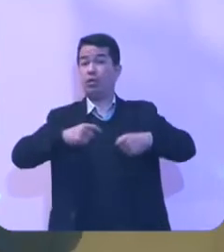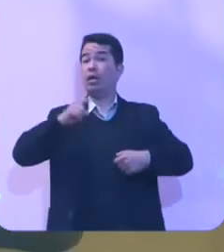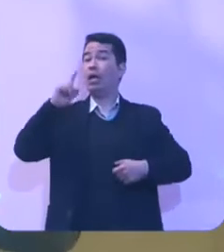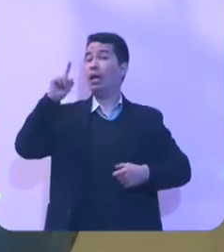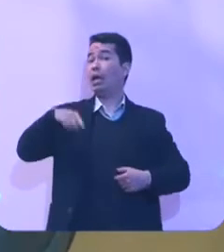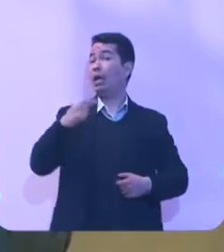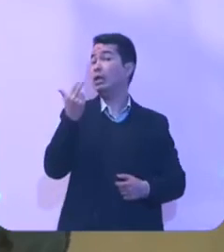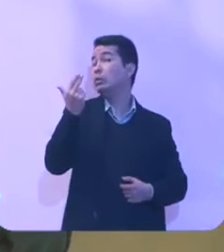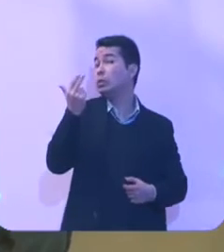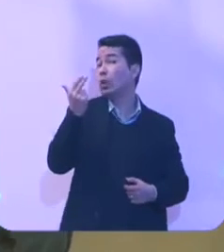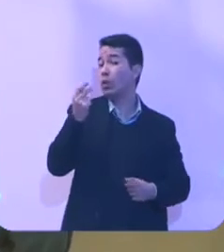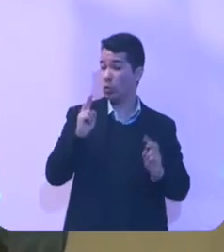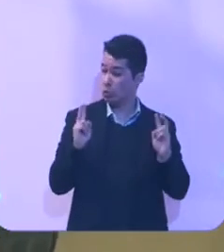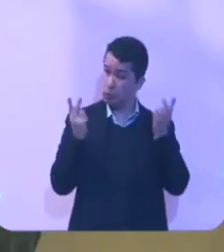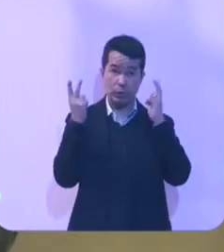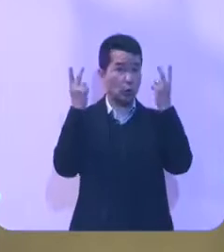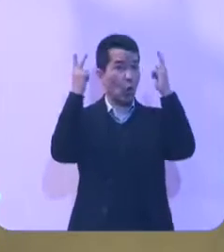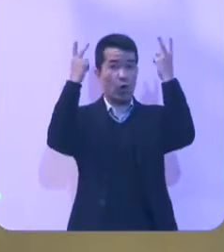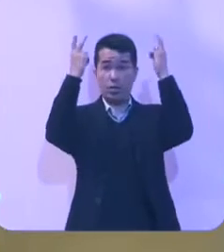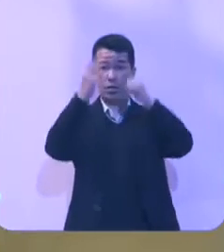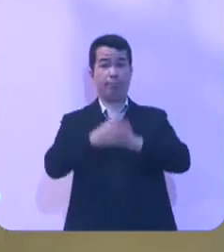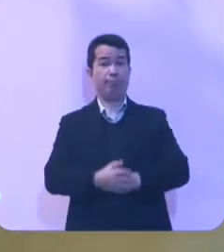você uma arma